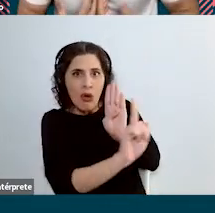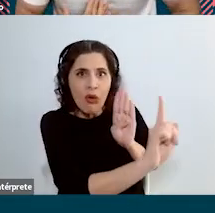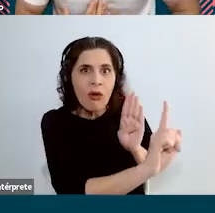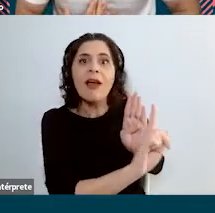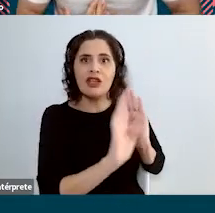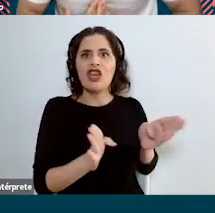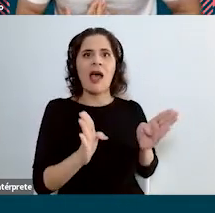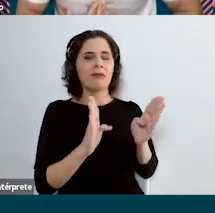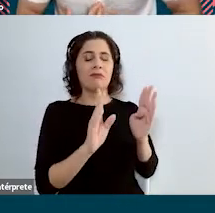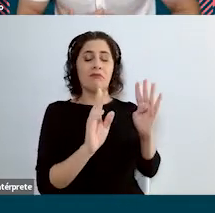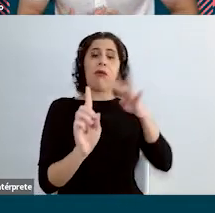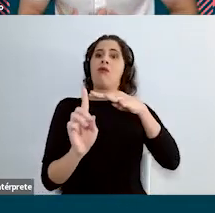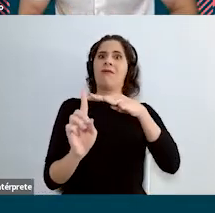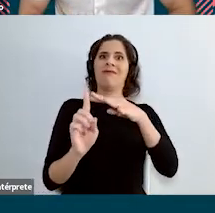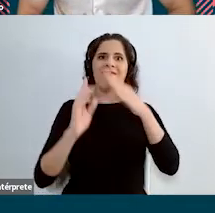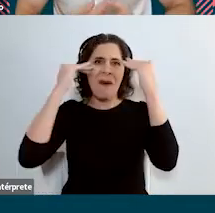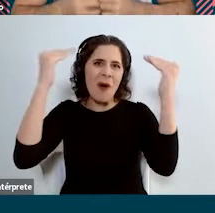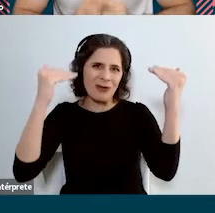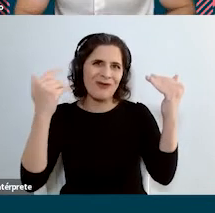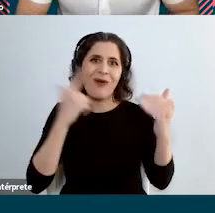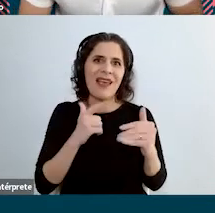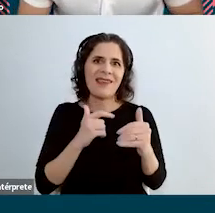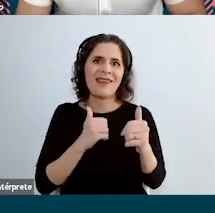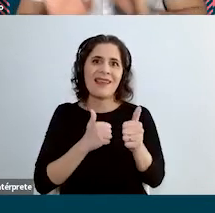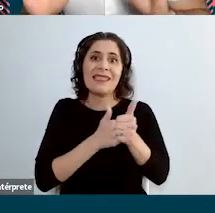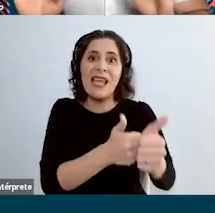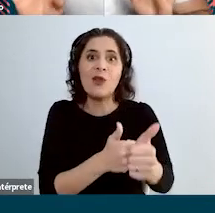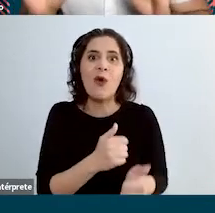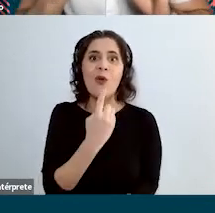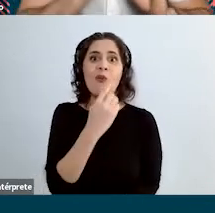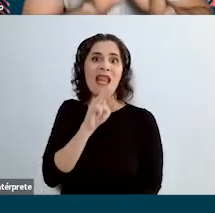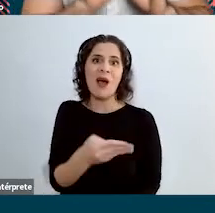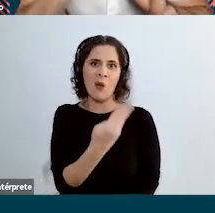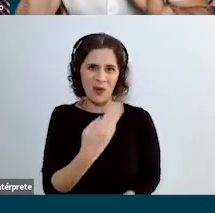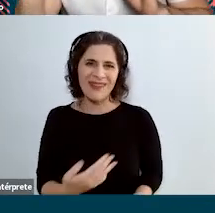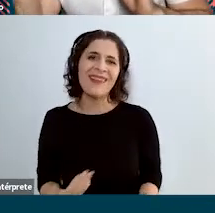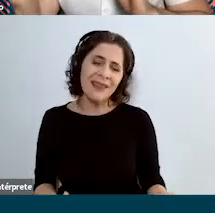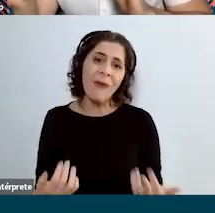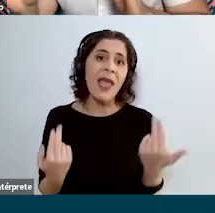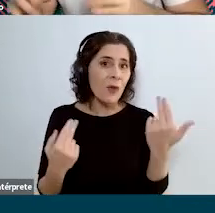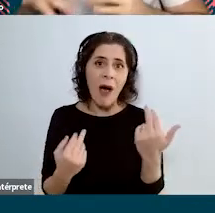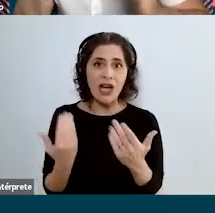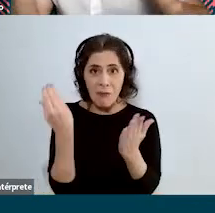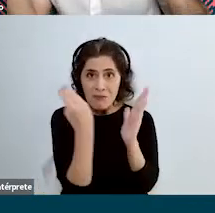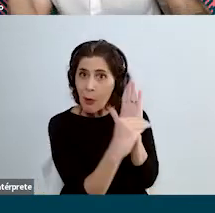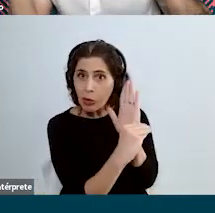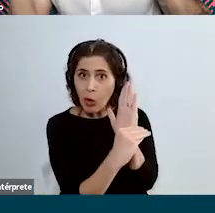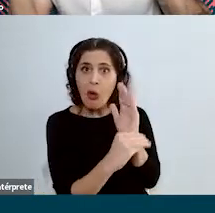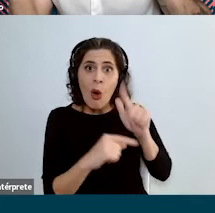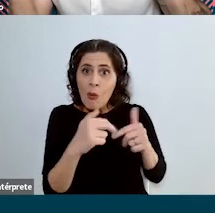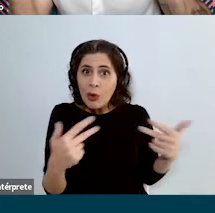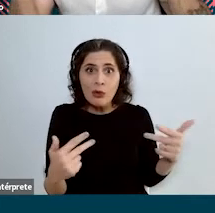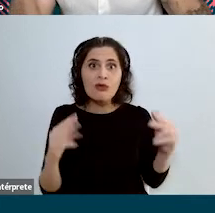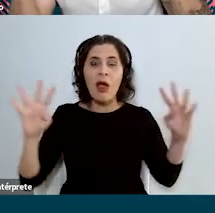a sensação que a gente teve. Só de colocar o produto no ar, com o nome Globo e BBB, a gente ganhou